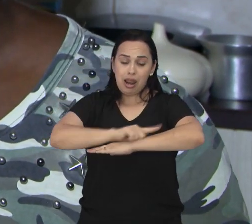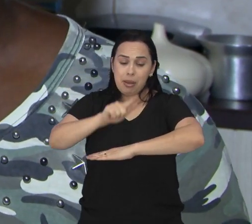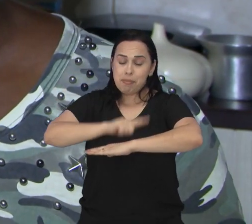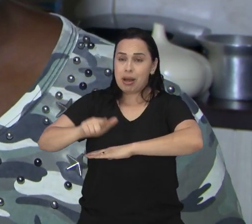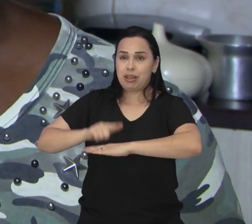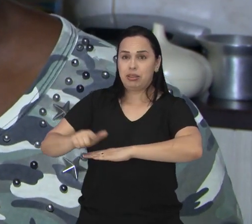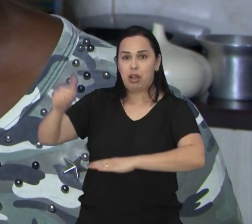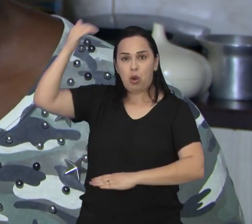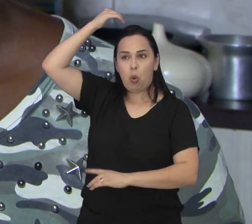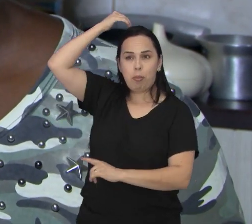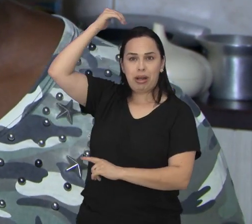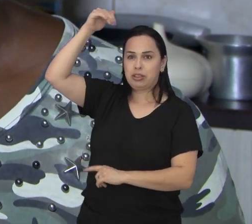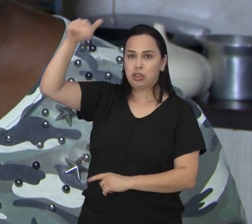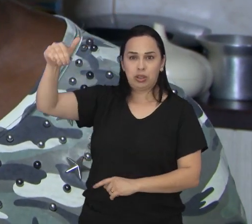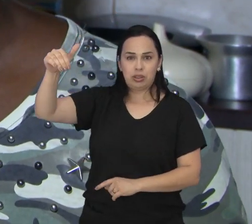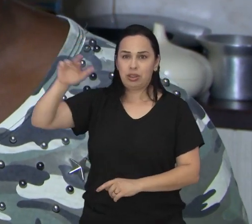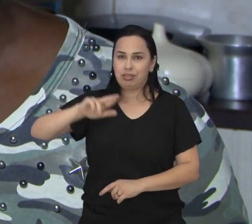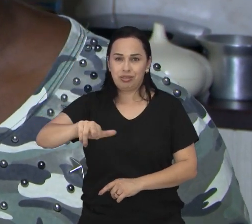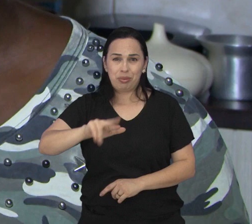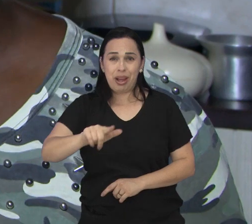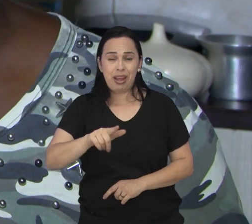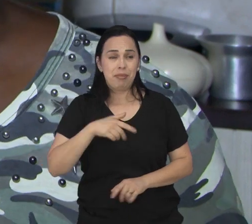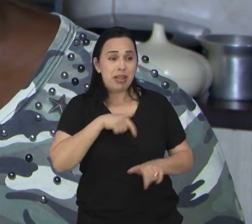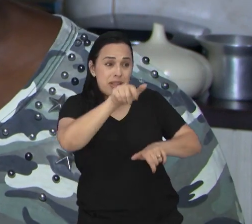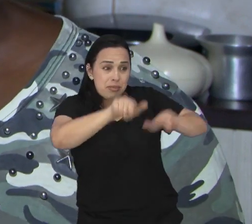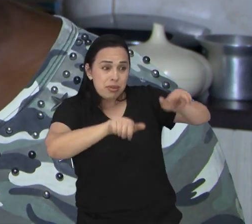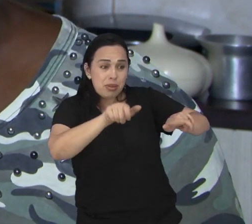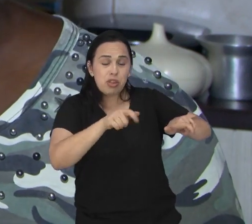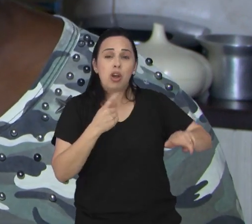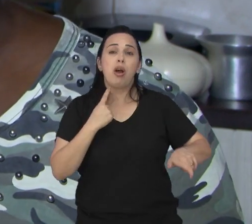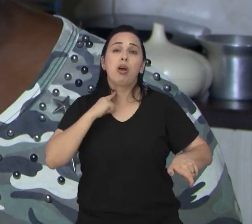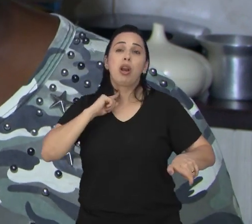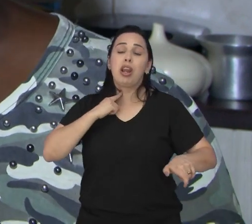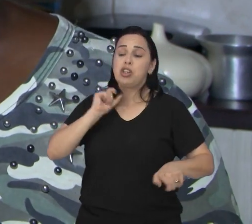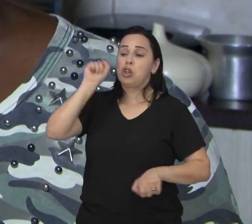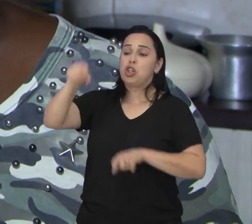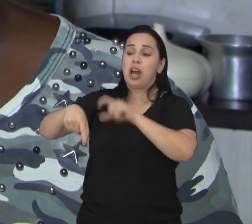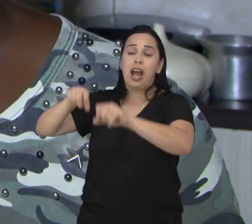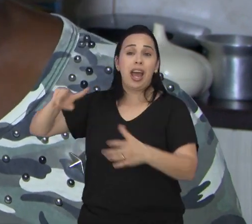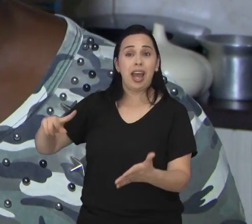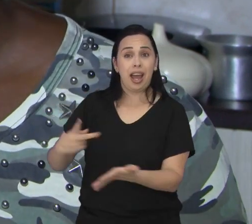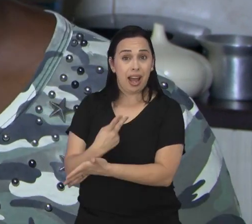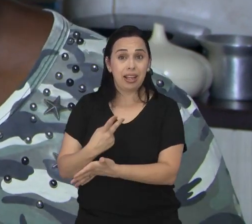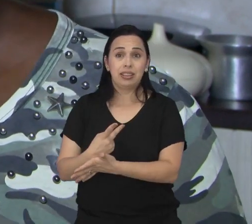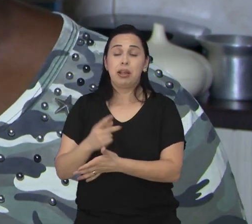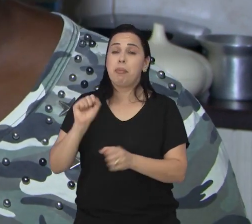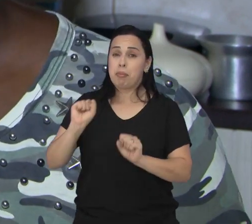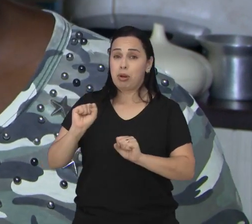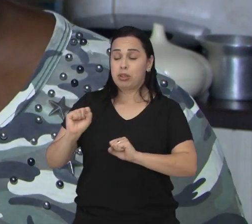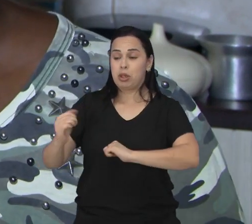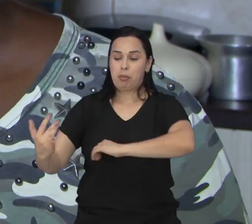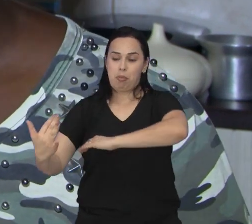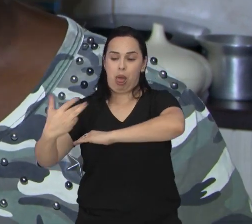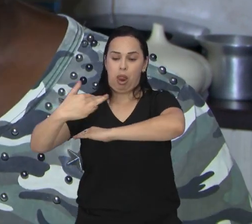pode culpar só eles. O ser humano também coloca o lixo no lugar errado, pode ir para a boca de lobo e ali acabar entupindo.